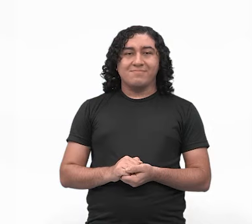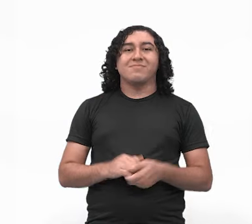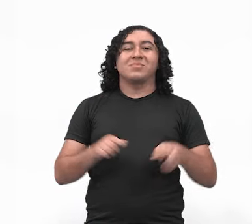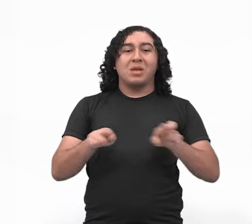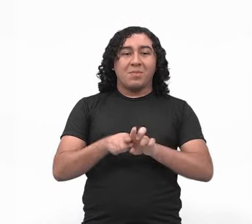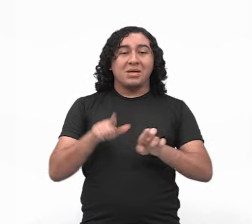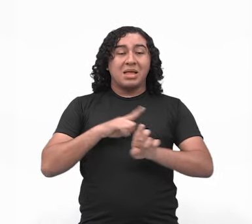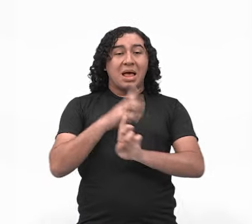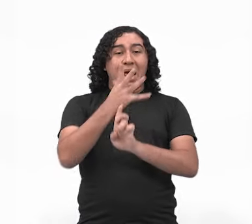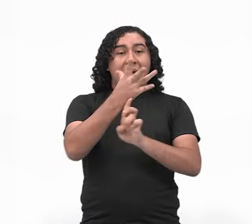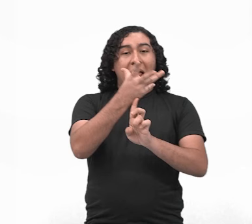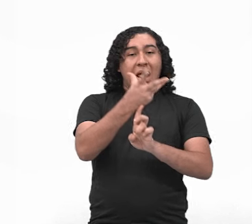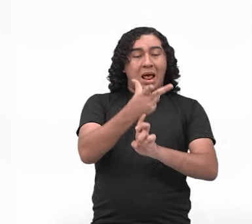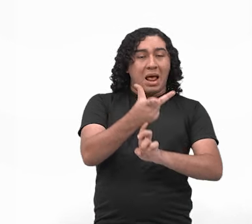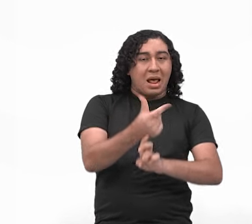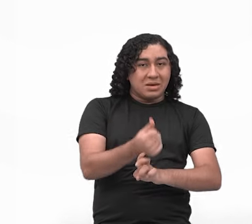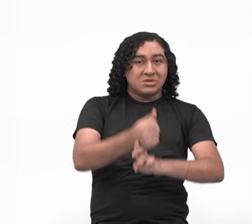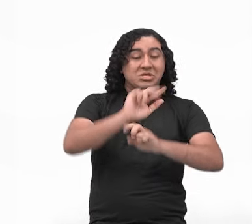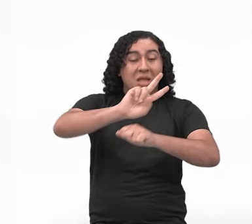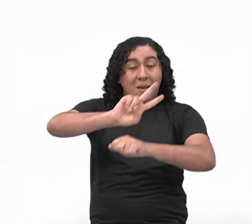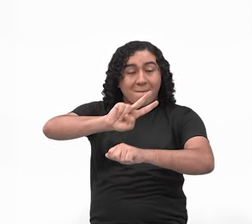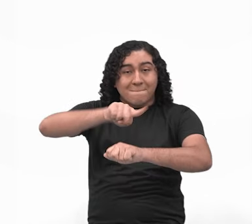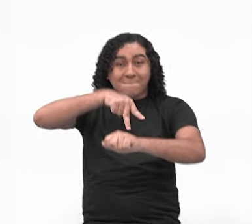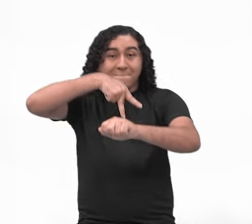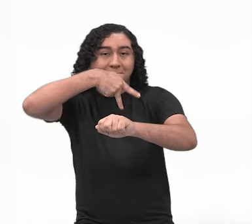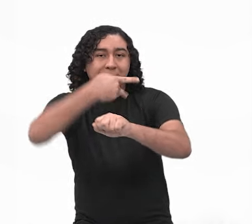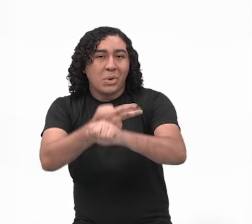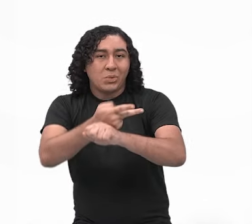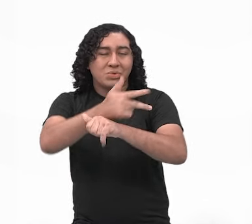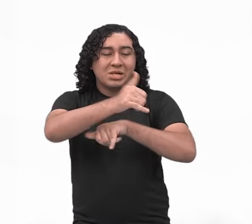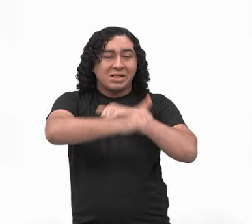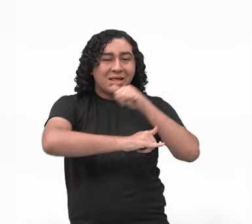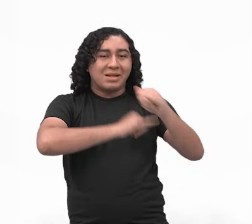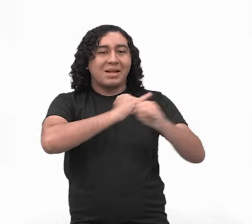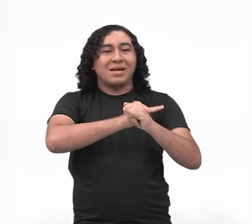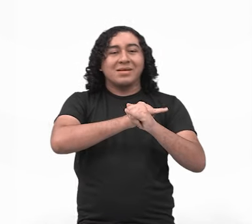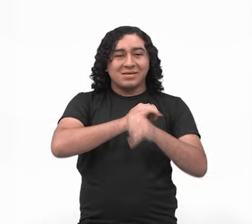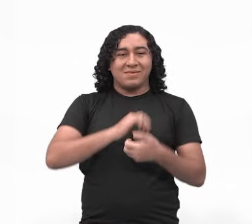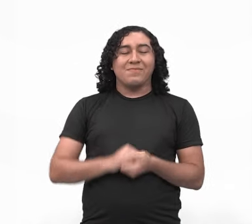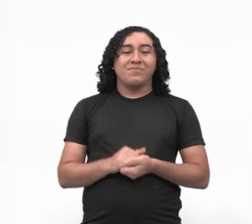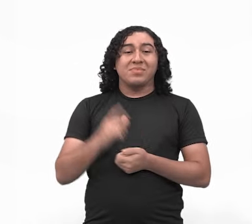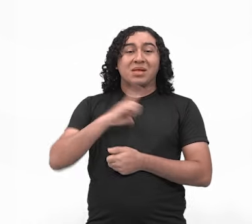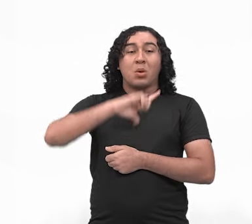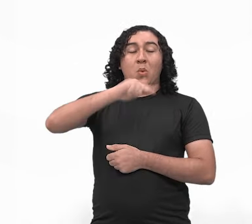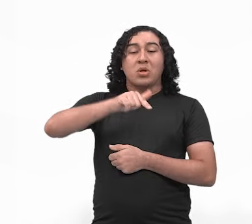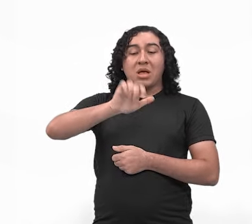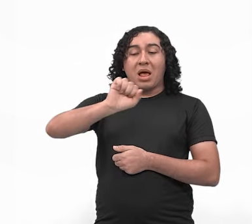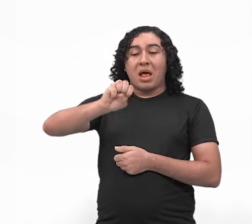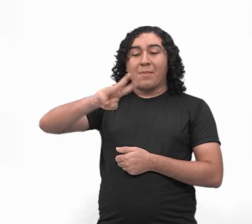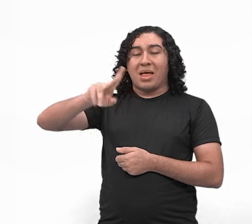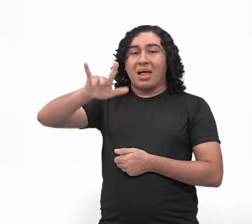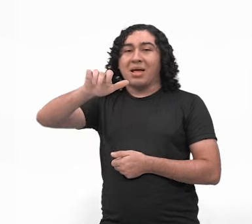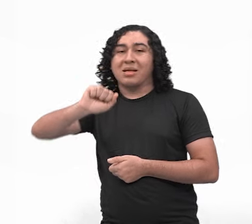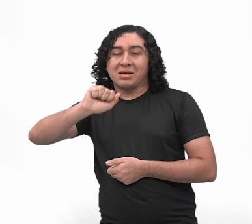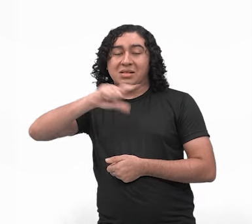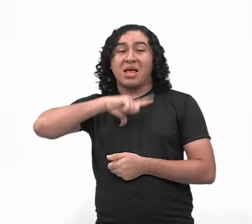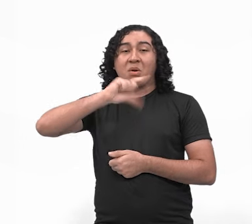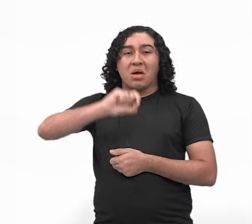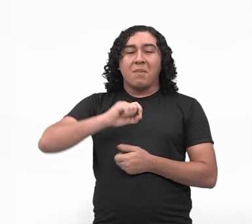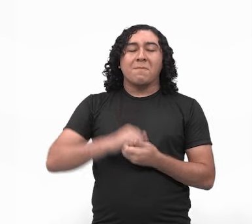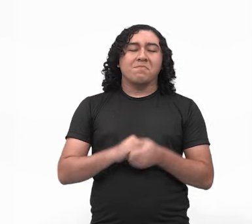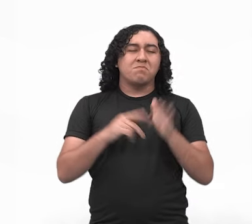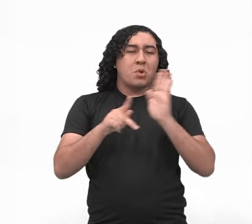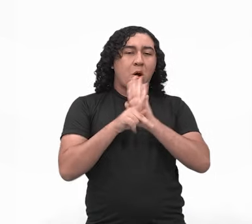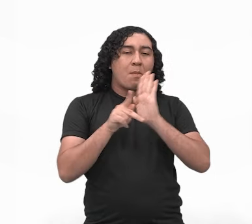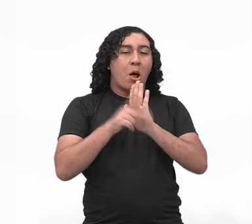pós-internet, que está na nossa atualidade, né? Então, a Amália é uma artista argentina que explora a cultura da internet